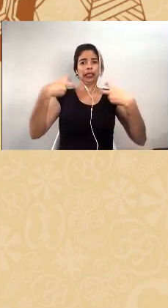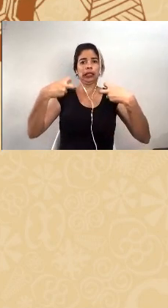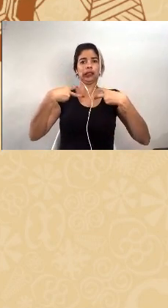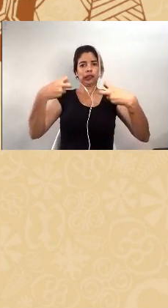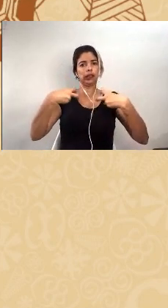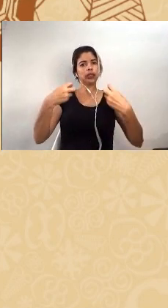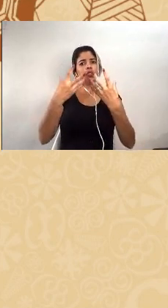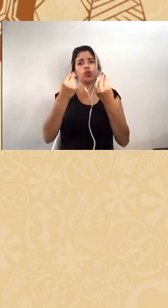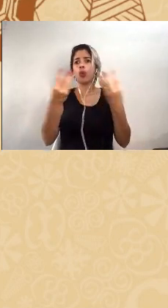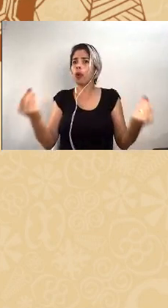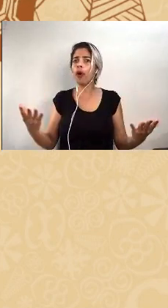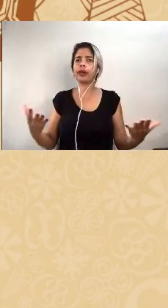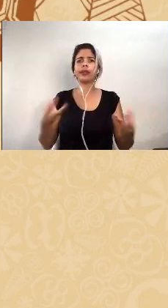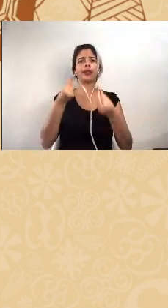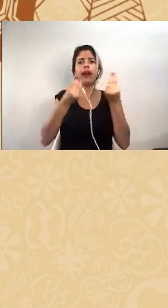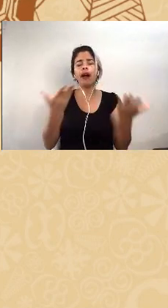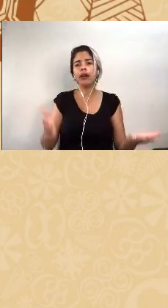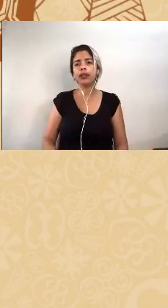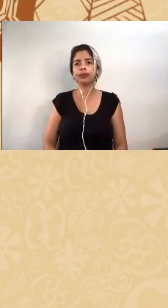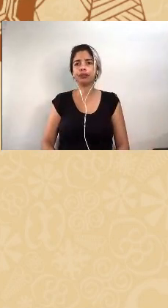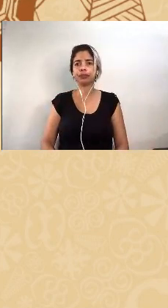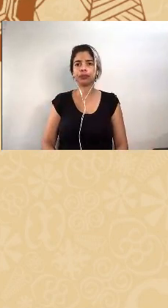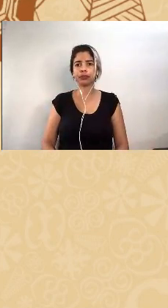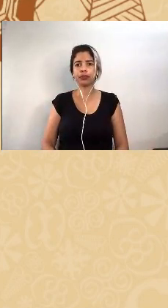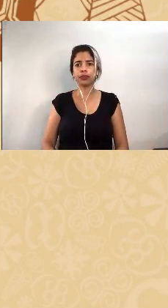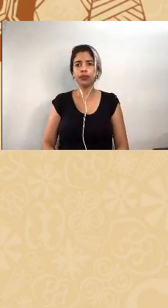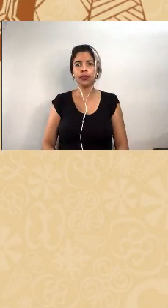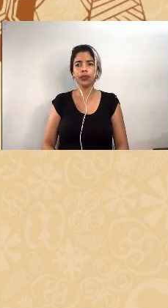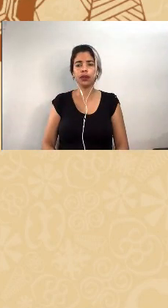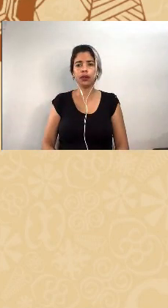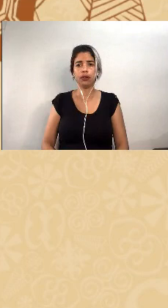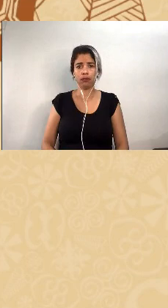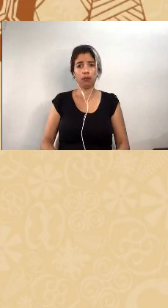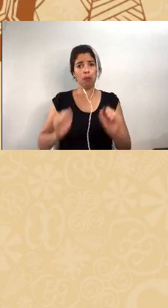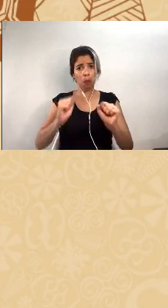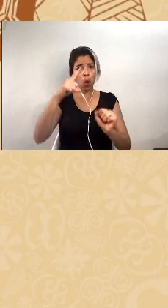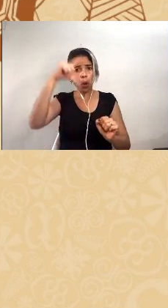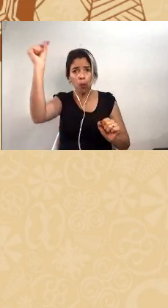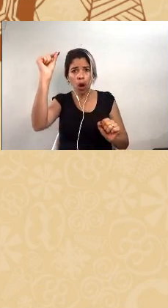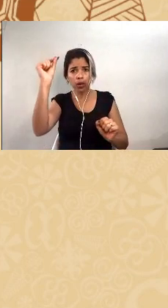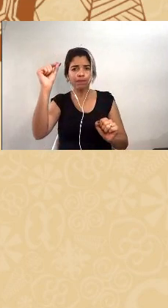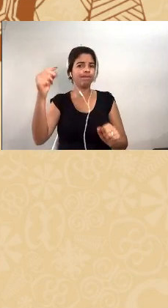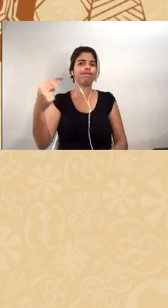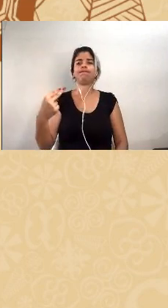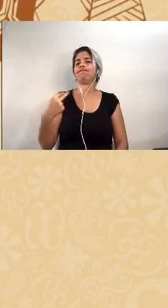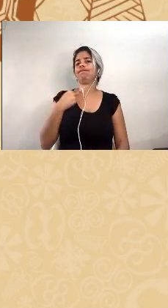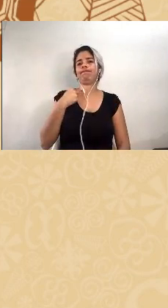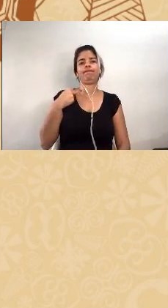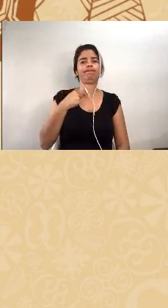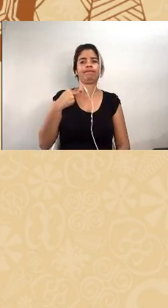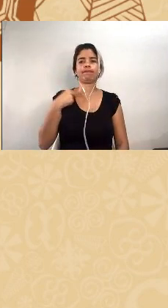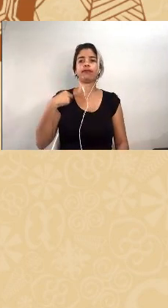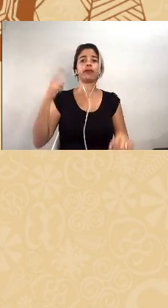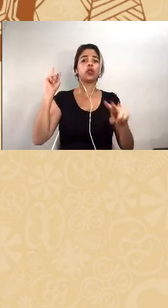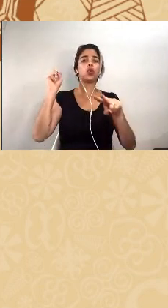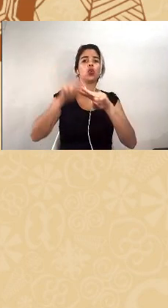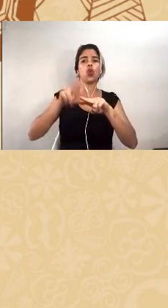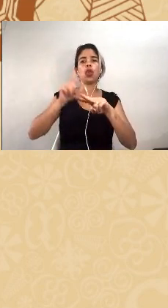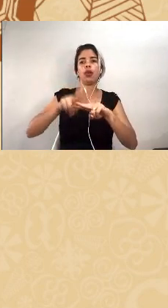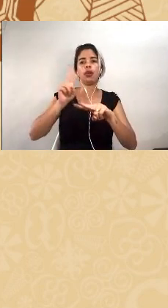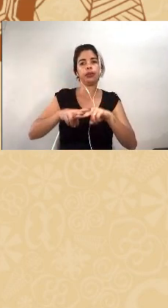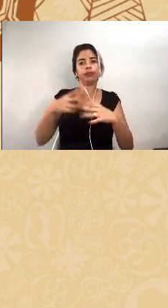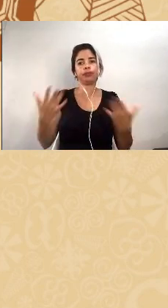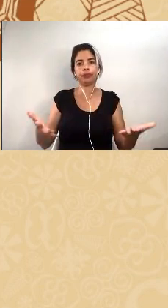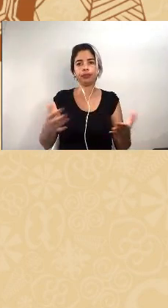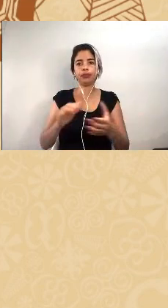É isso. E aí? Não posso sair daqui, né? Não posso ir embora. Estou aqui preso, detido. Estou